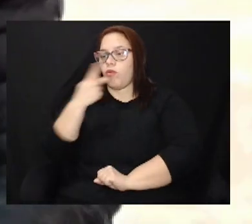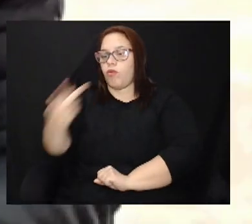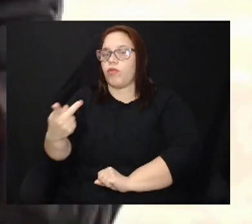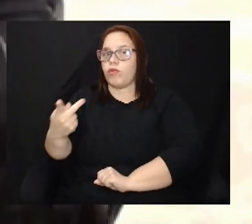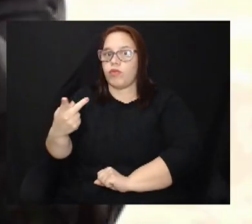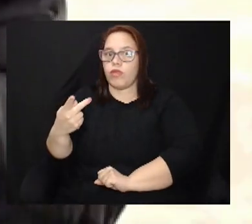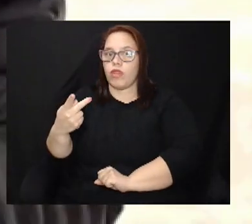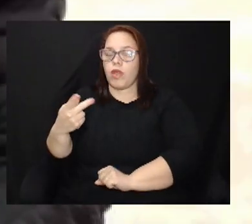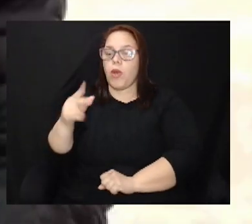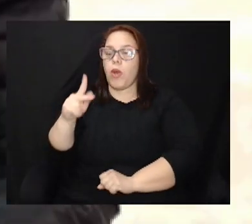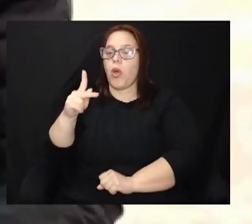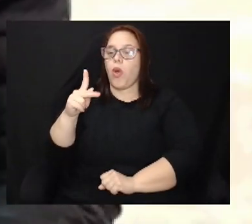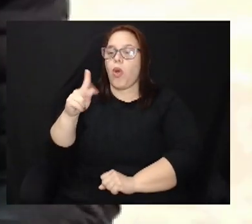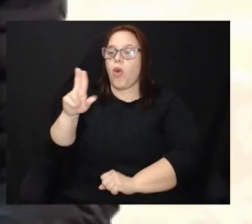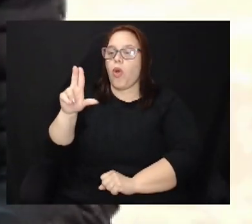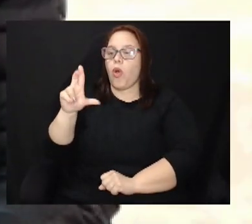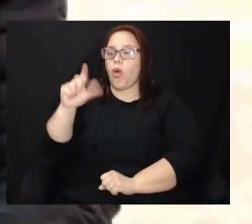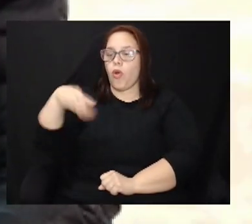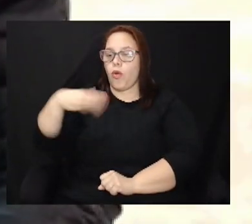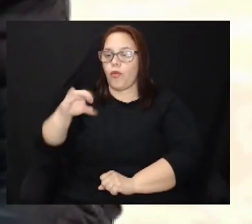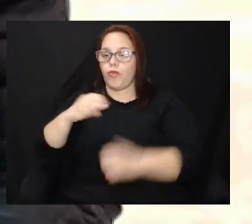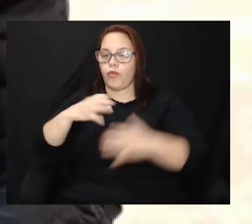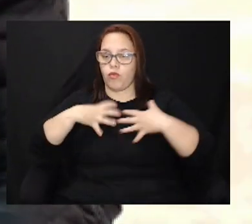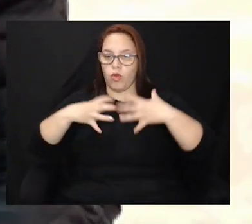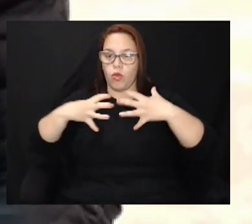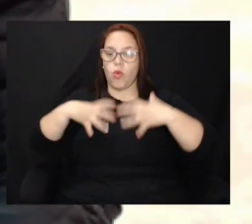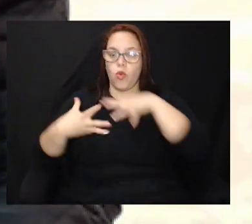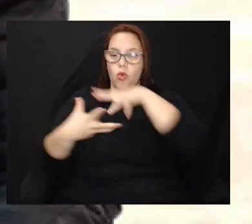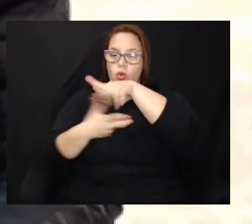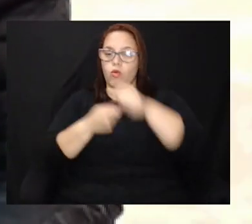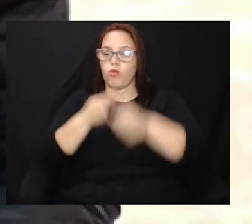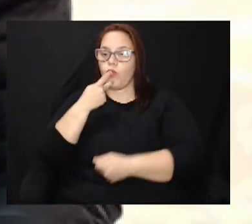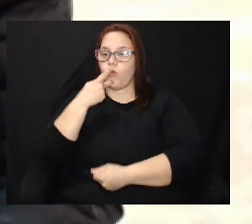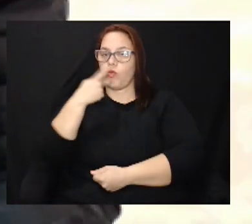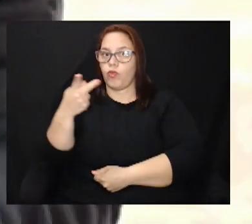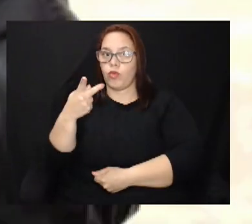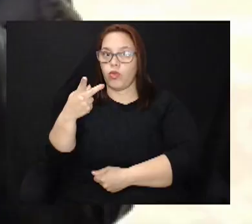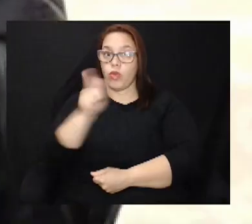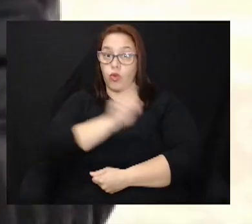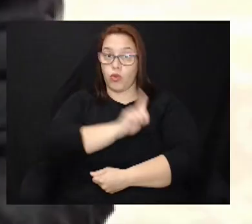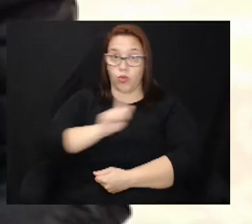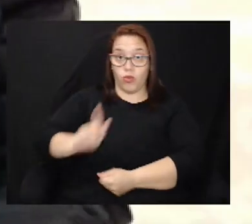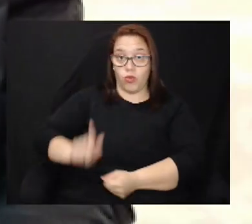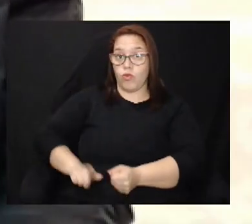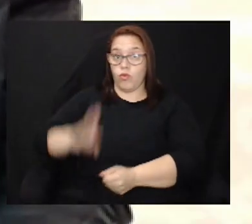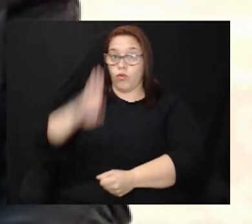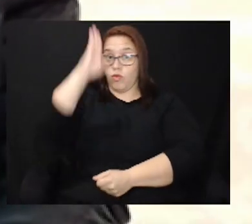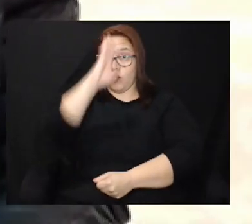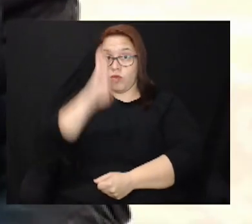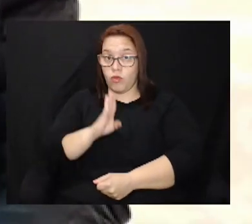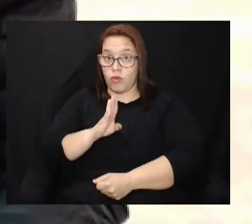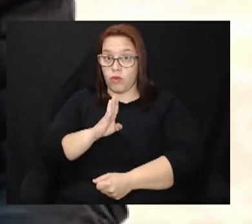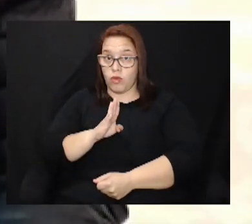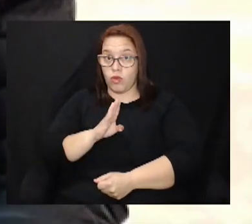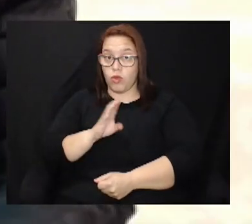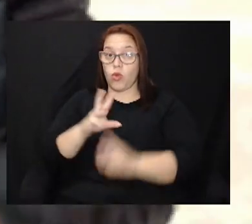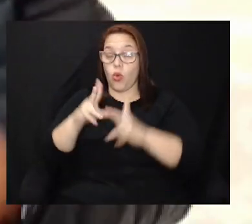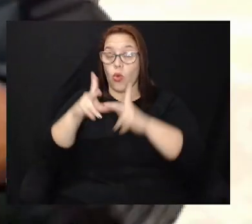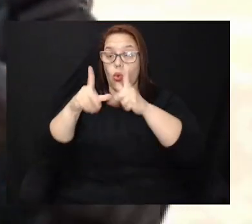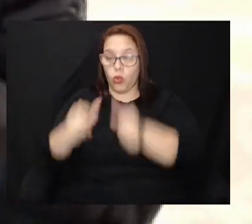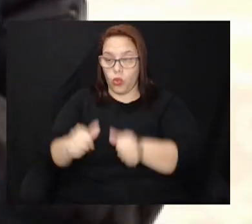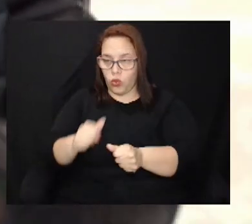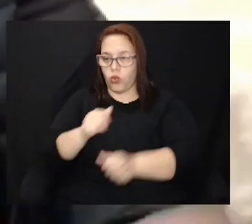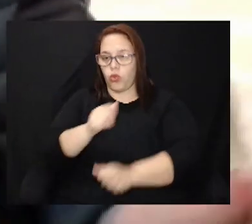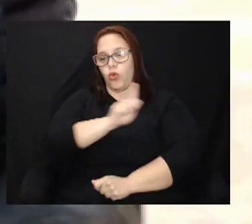mundo, mas é preciso que se diga o seguinte: o governo brasileiro, os governos brasileiros,